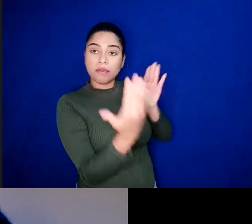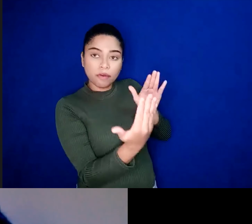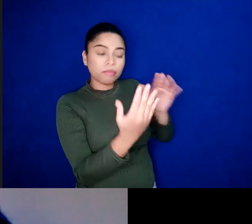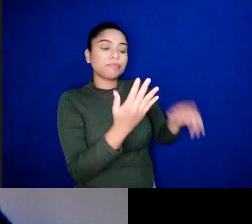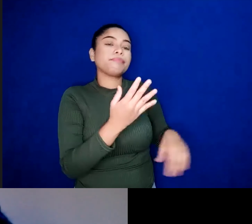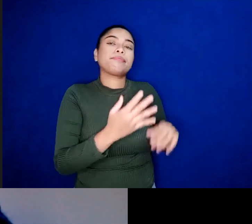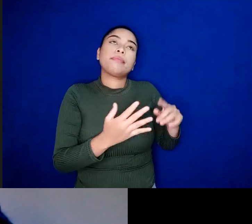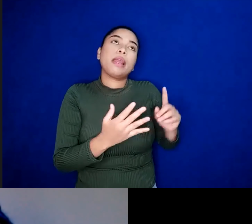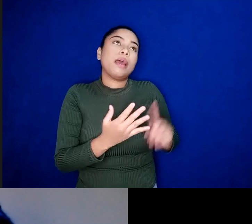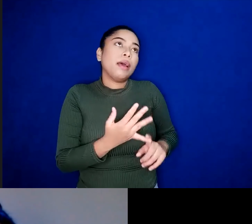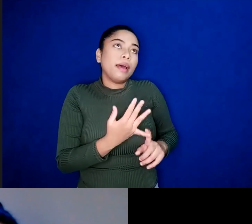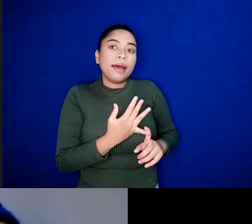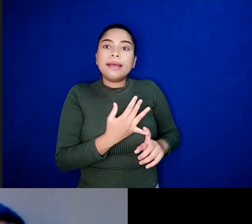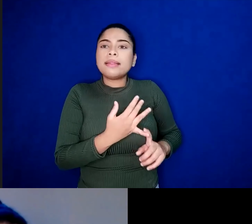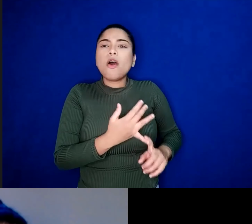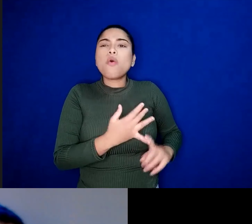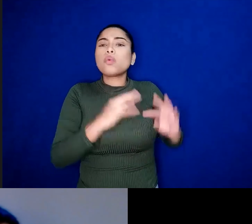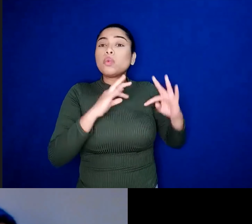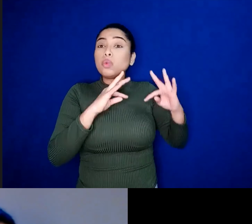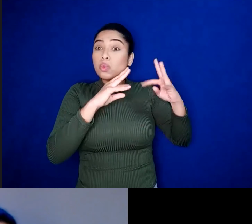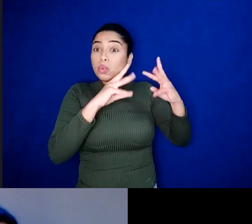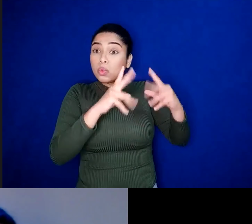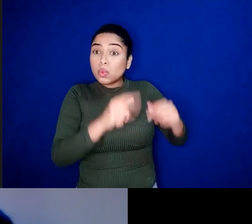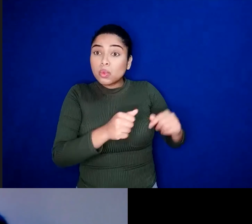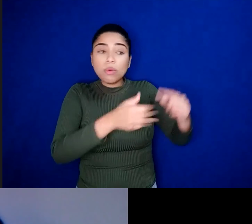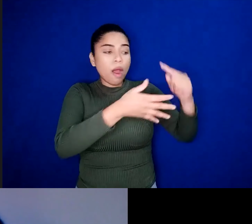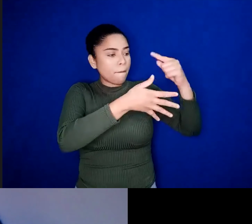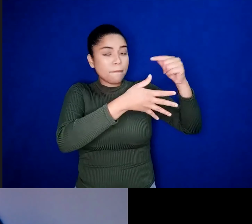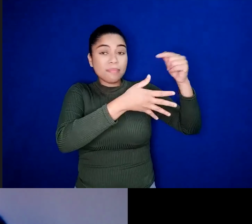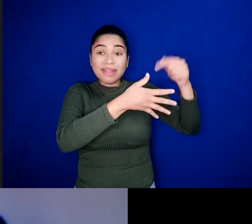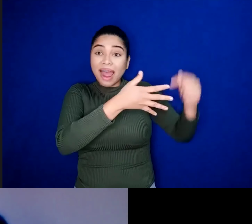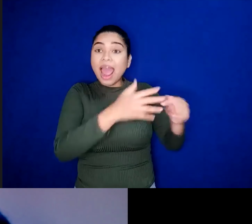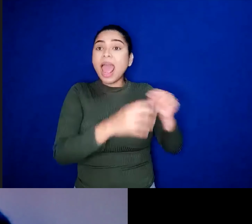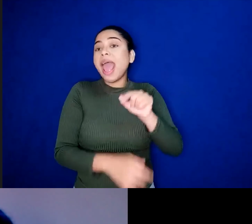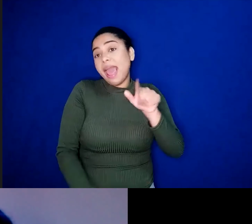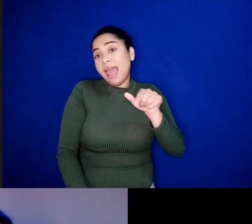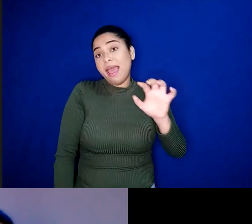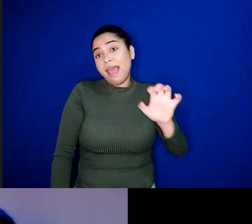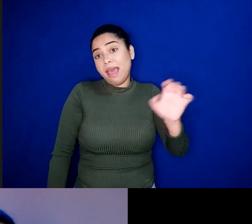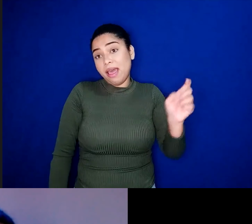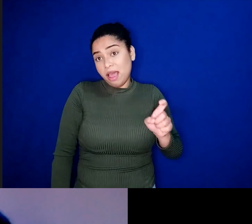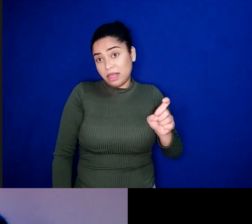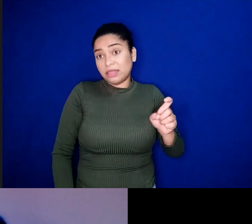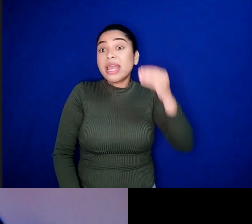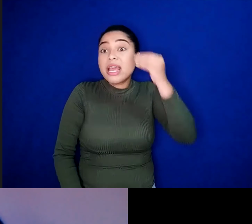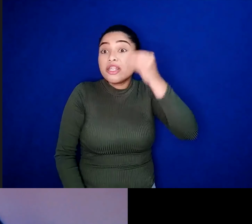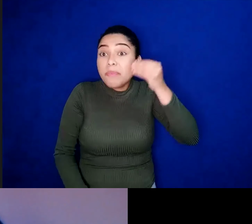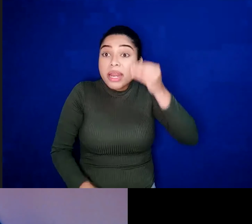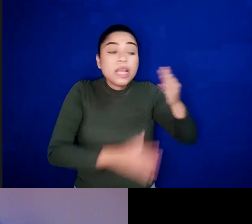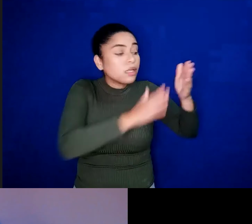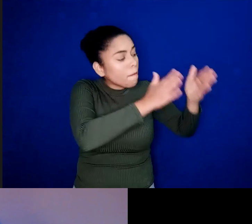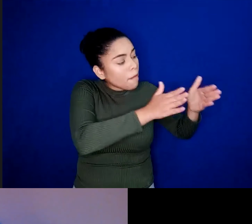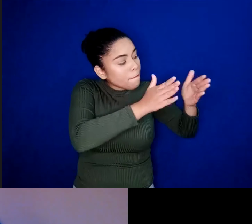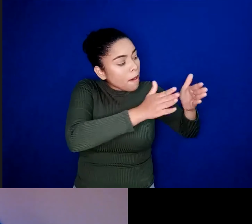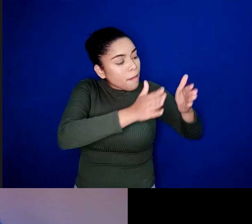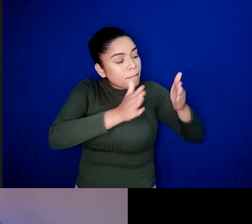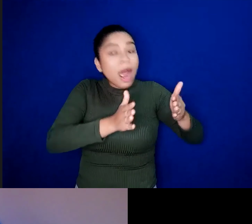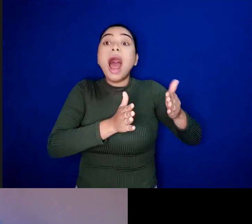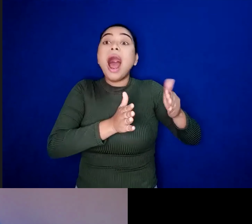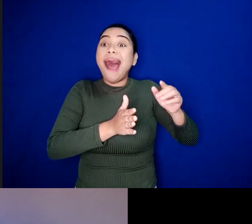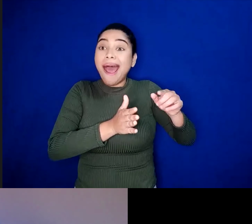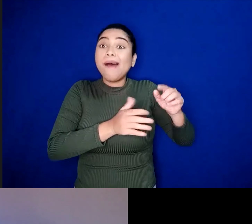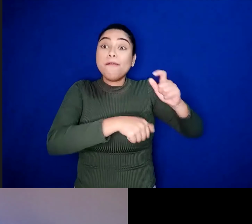aí e nesse nisso tudo está o x né a experiência em todas as etapas aqui do processo eu vou passar